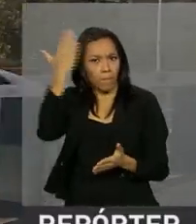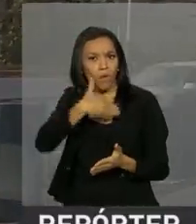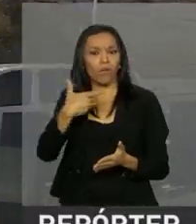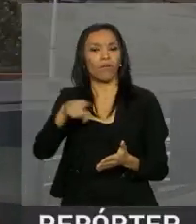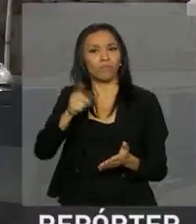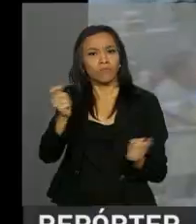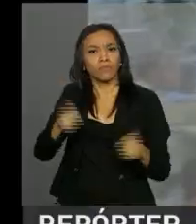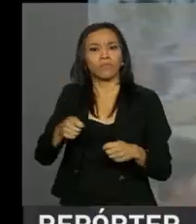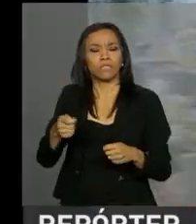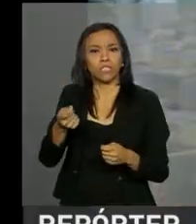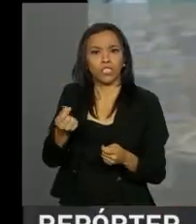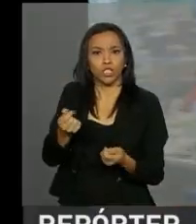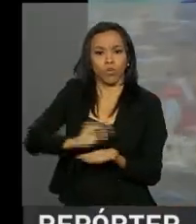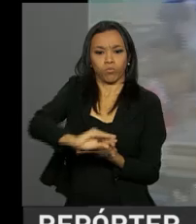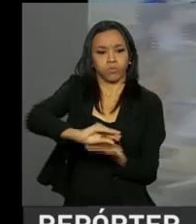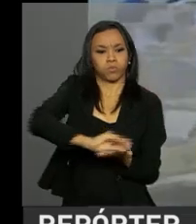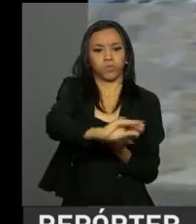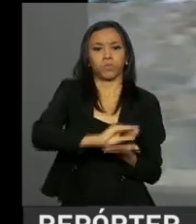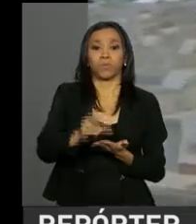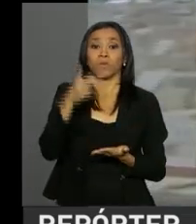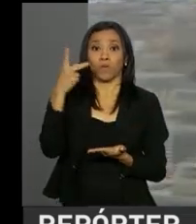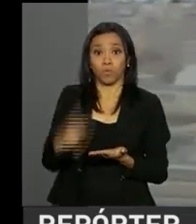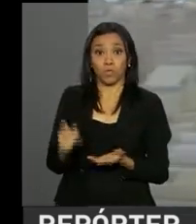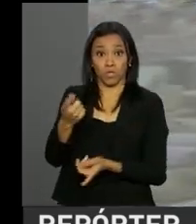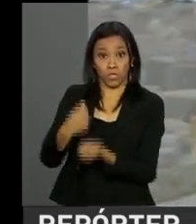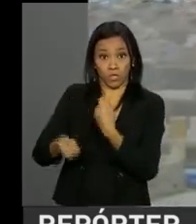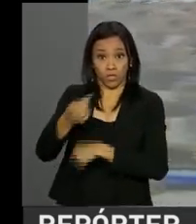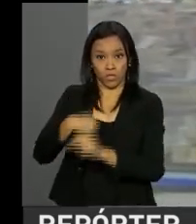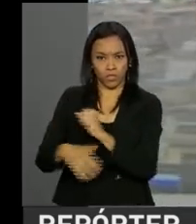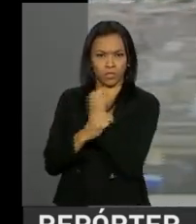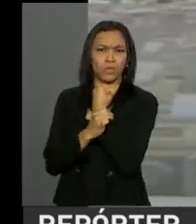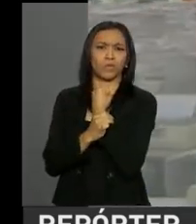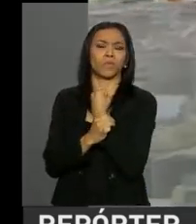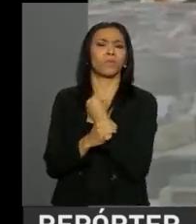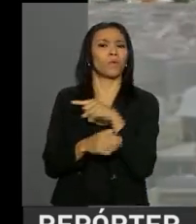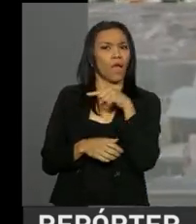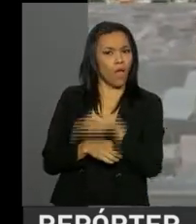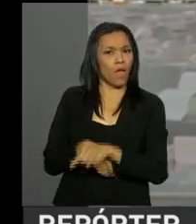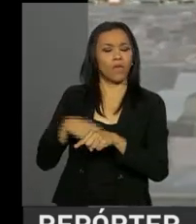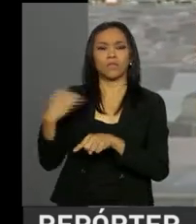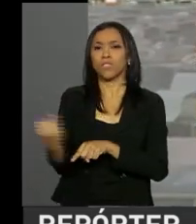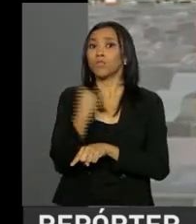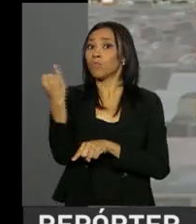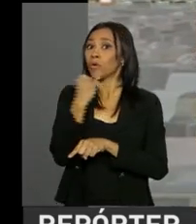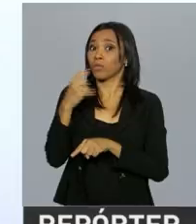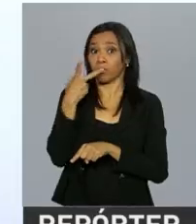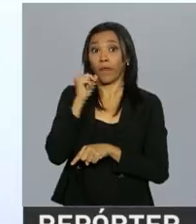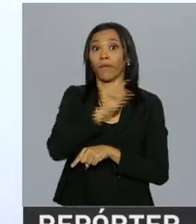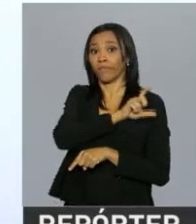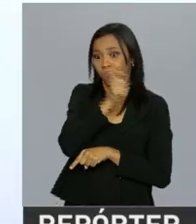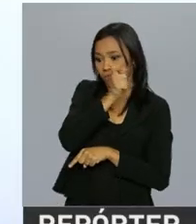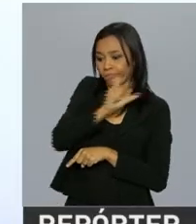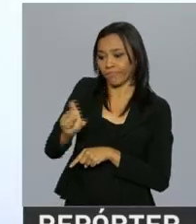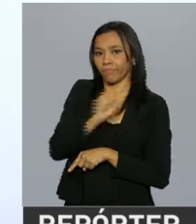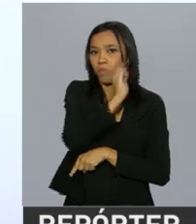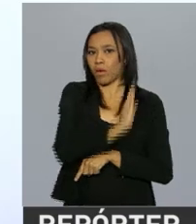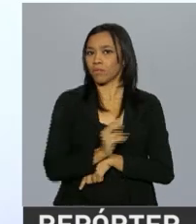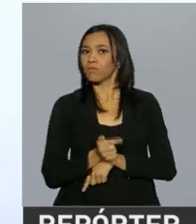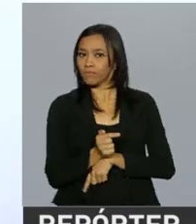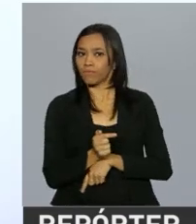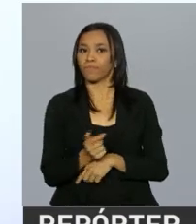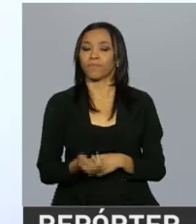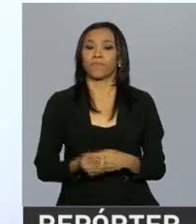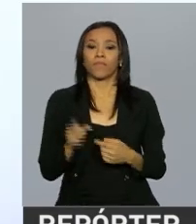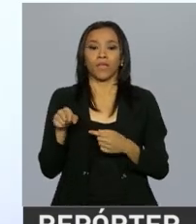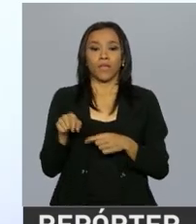de investimentos. Com um sistema financeiro sólido, representa uma fonte importante para o Brasil. É provavelmente o país com